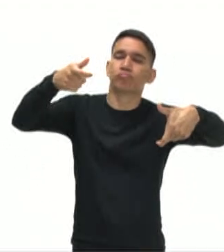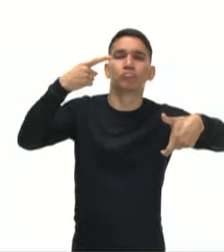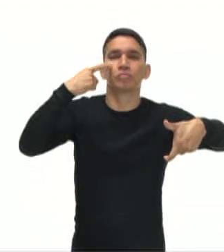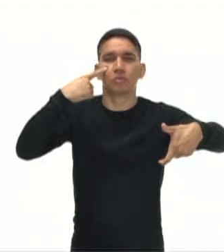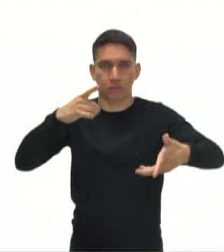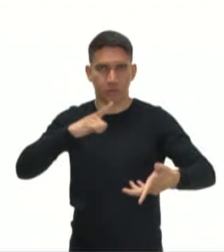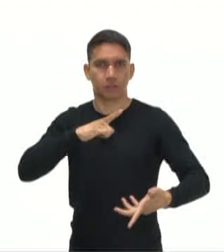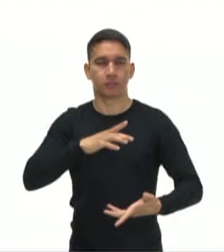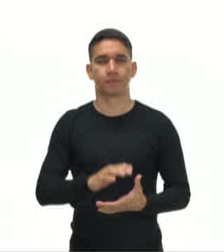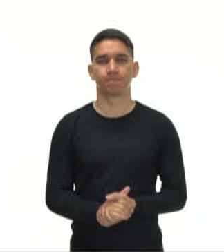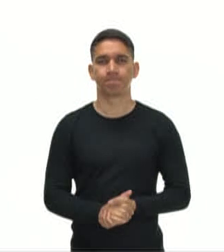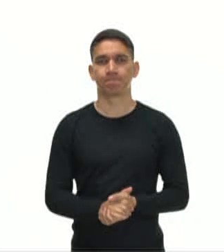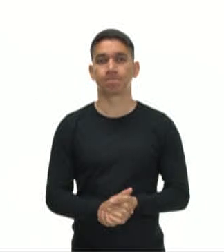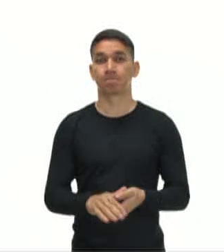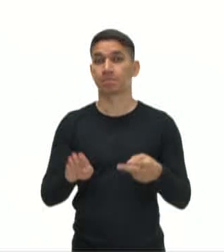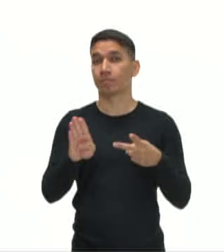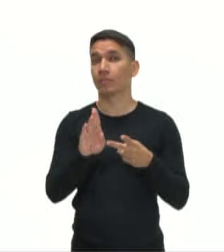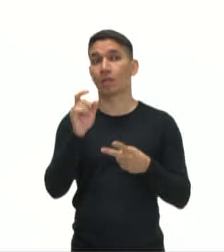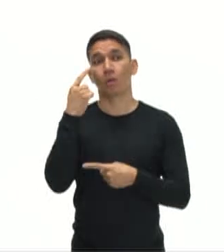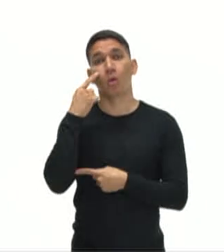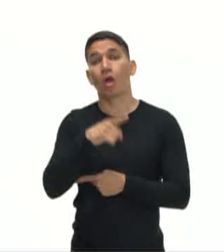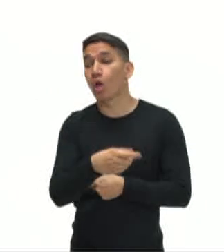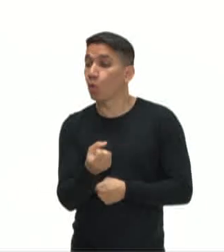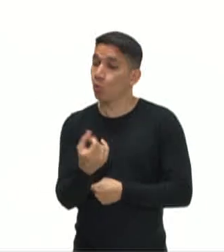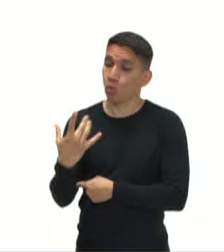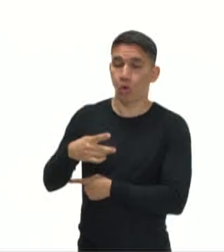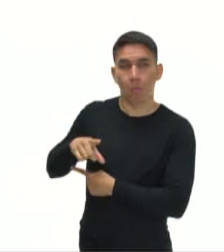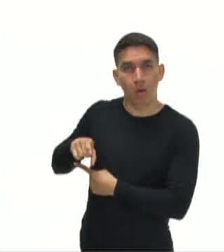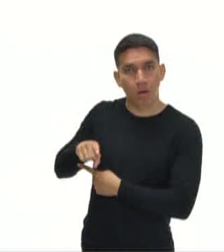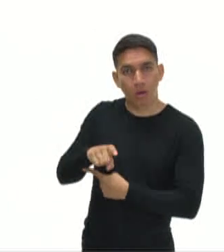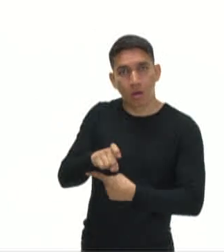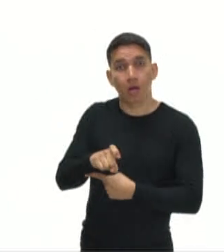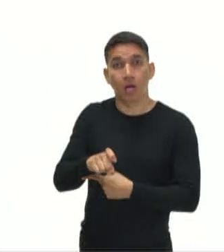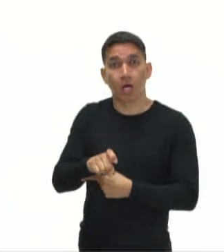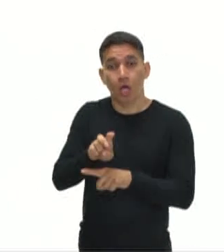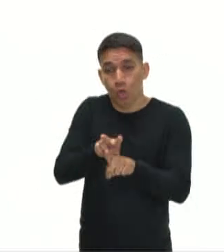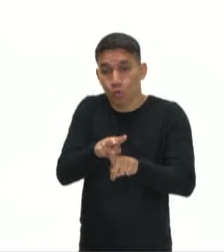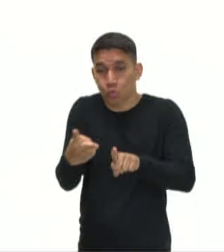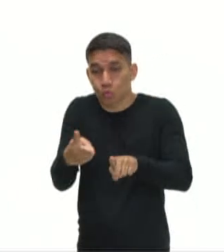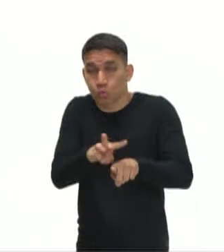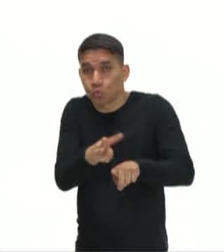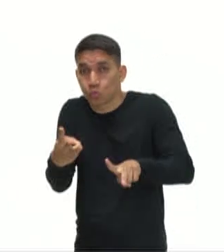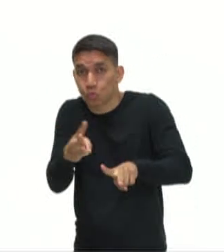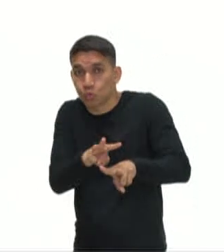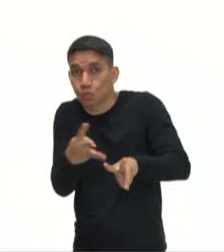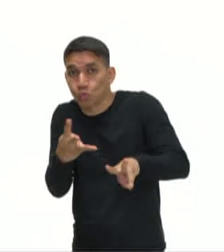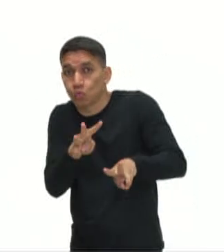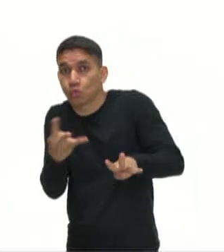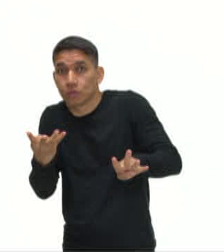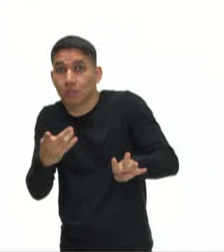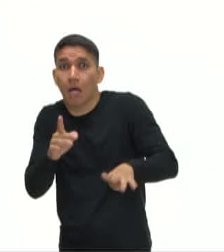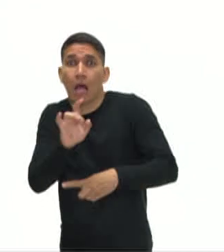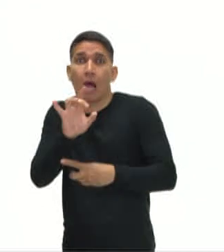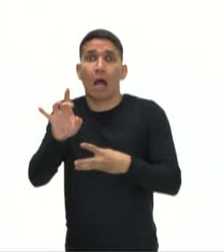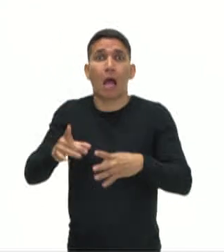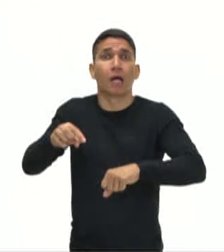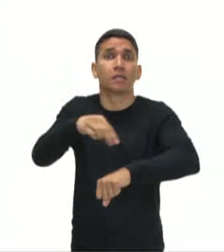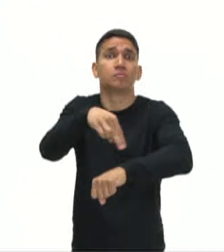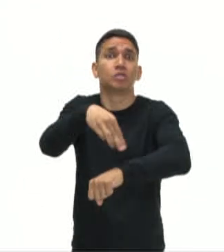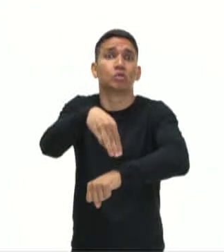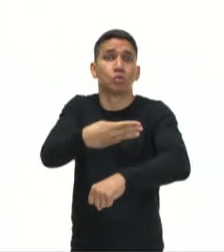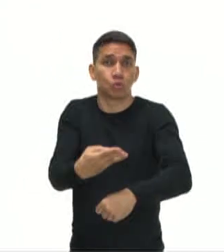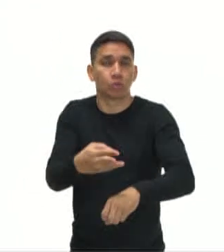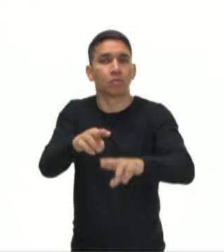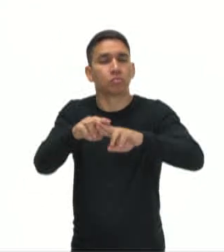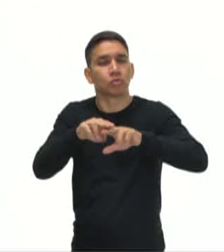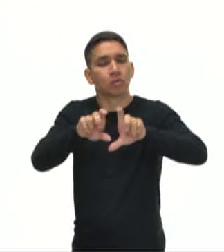potência. Letra B. O número de bactérias dobra a cada minuto. Então escreva uma função que